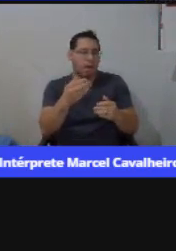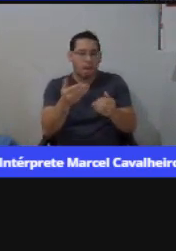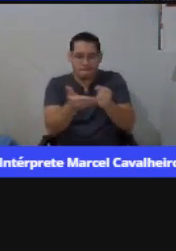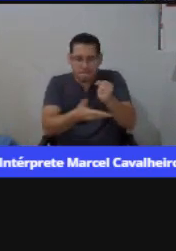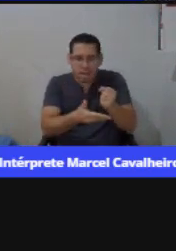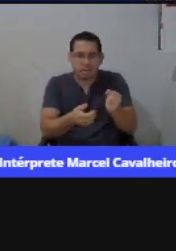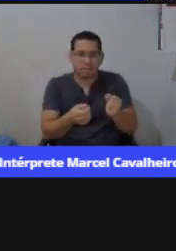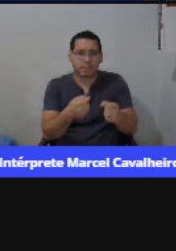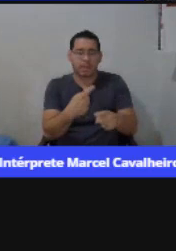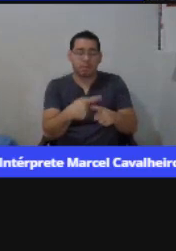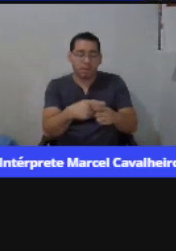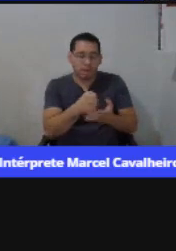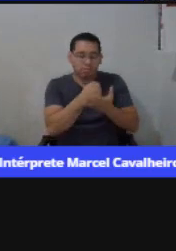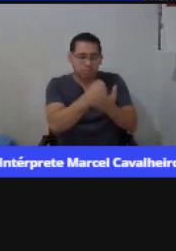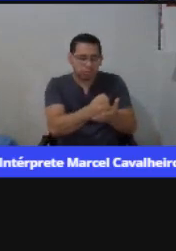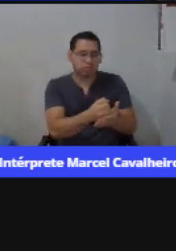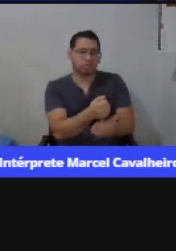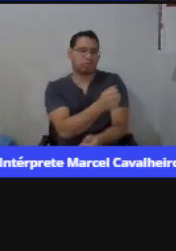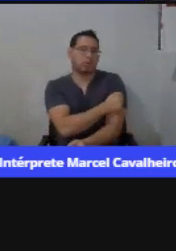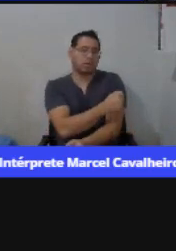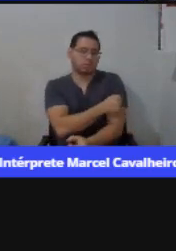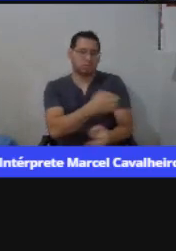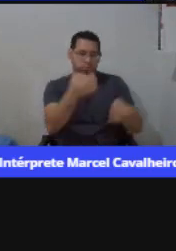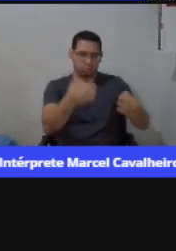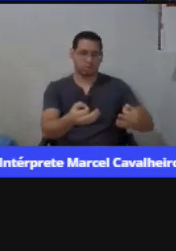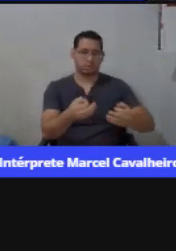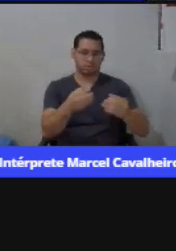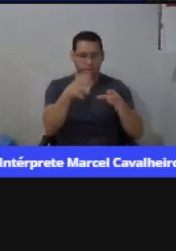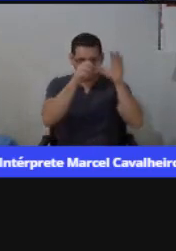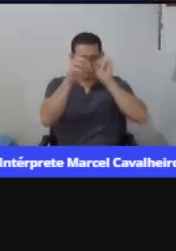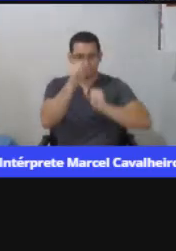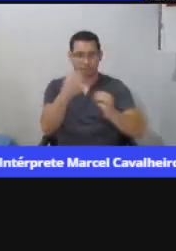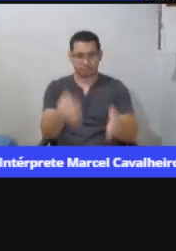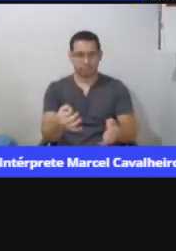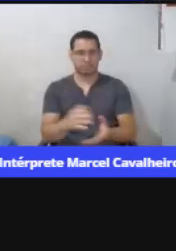habilidades. Pode passar, por favor.